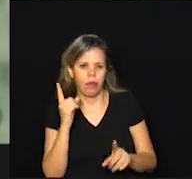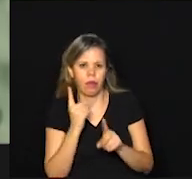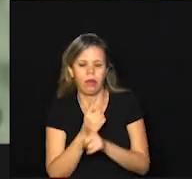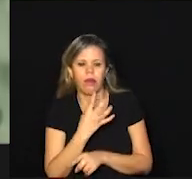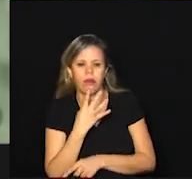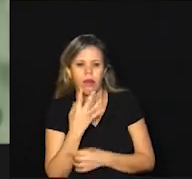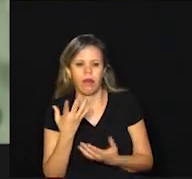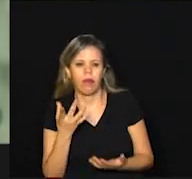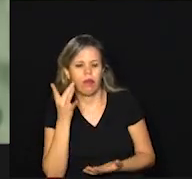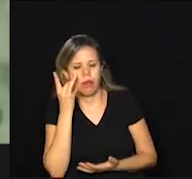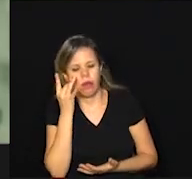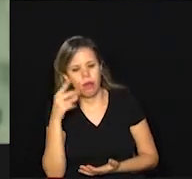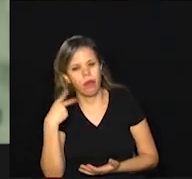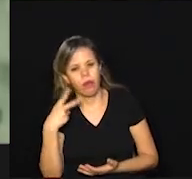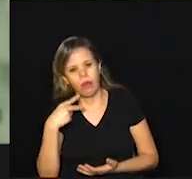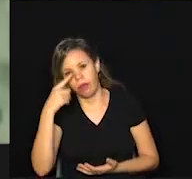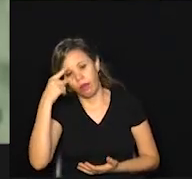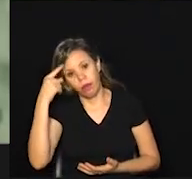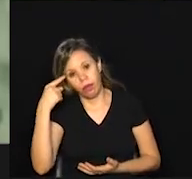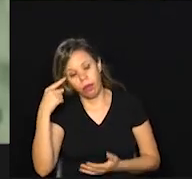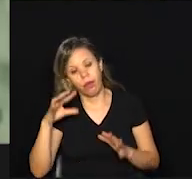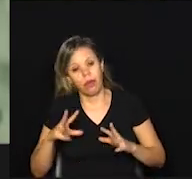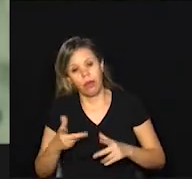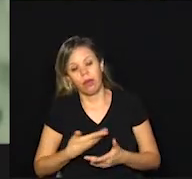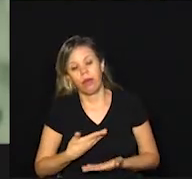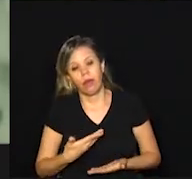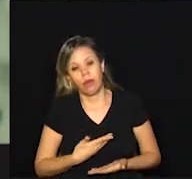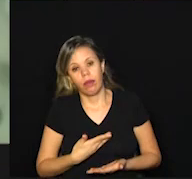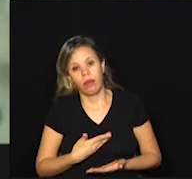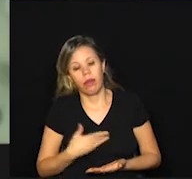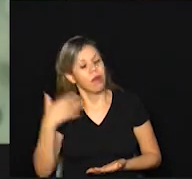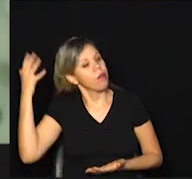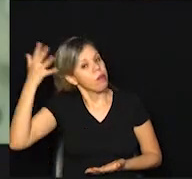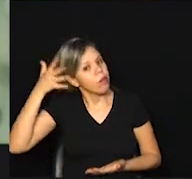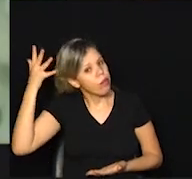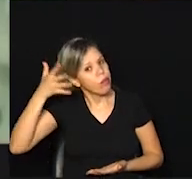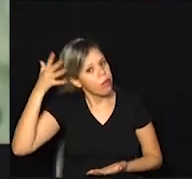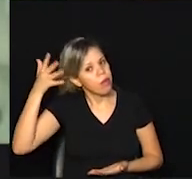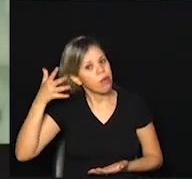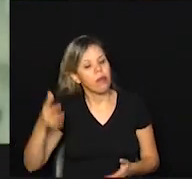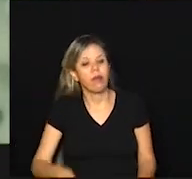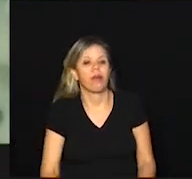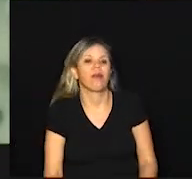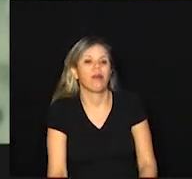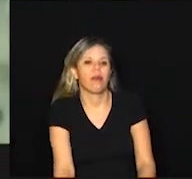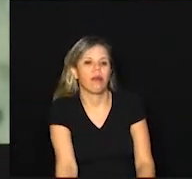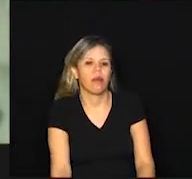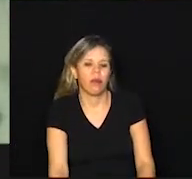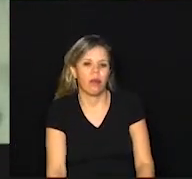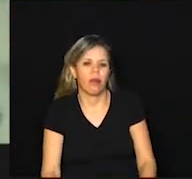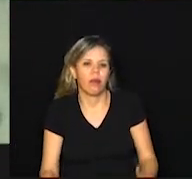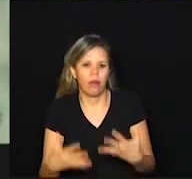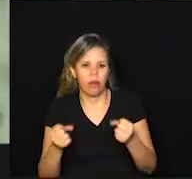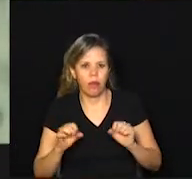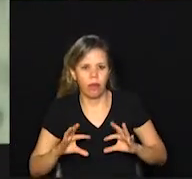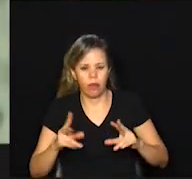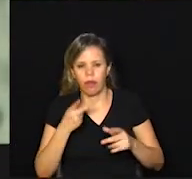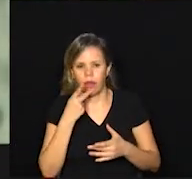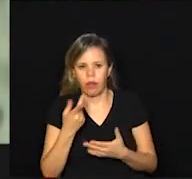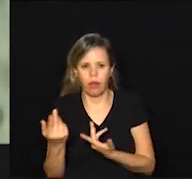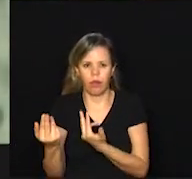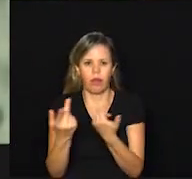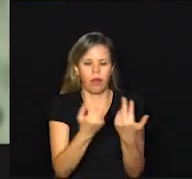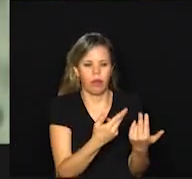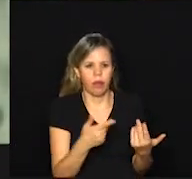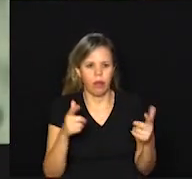de conhecer e a vereadora Paola também e a todos meus amigos do fórum né é eu sinto contemplado com todas as falas